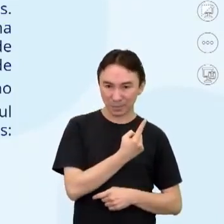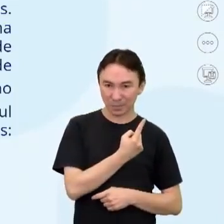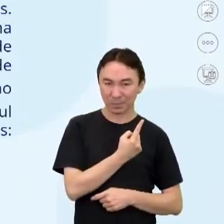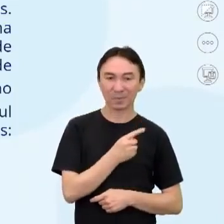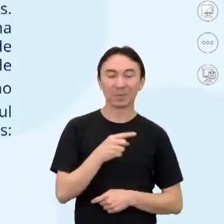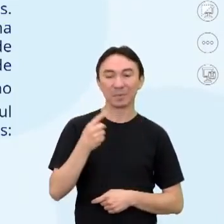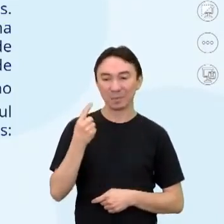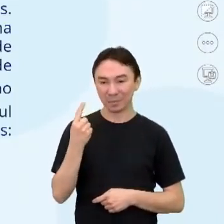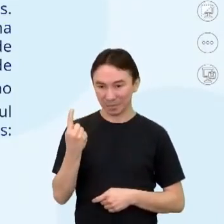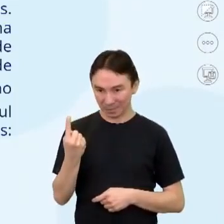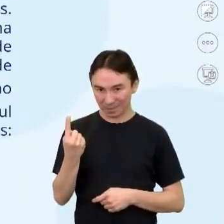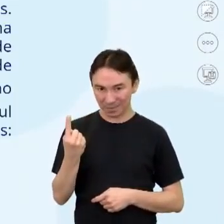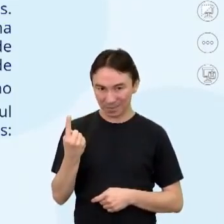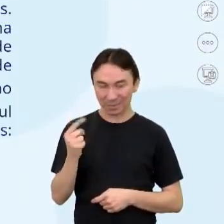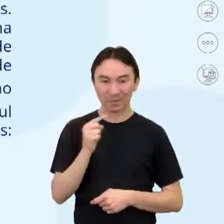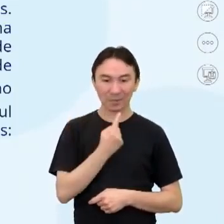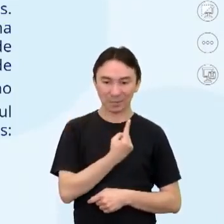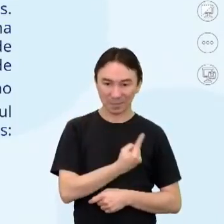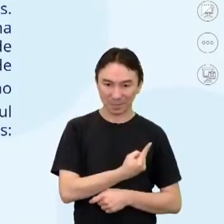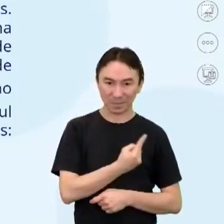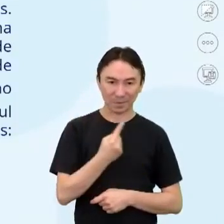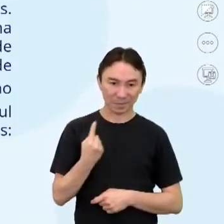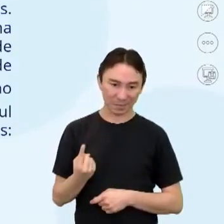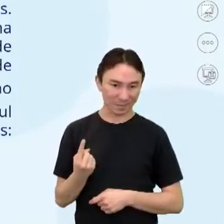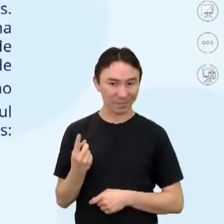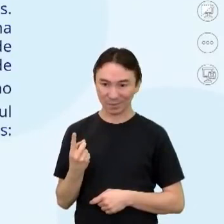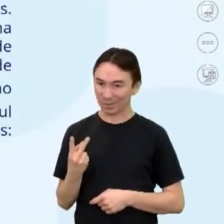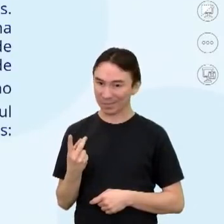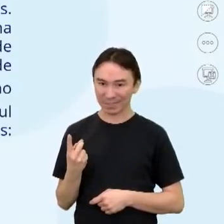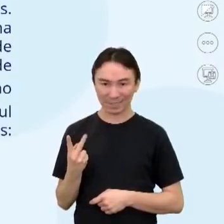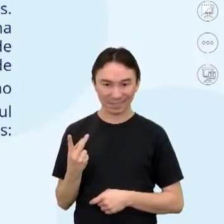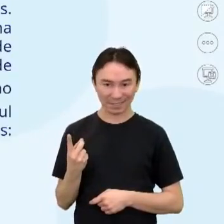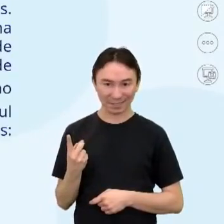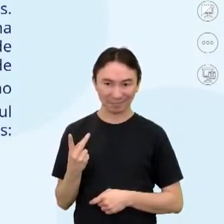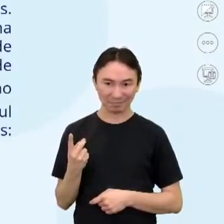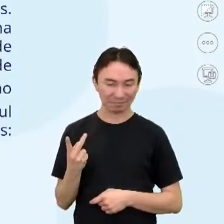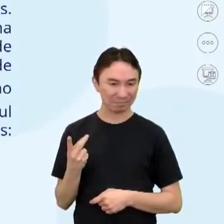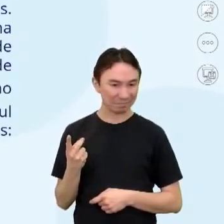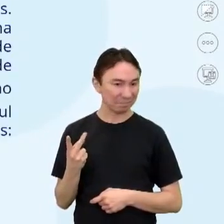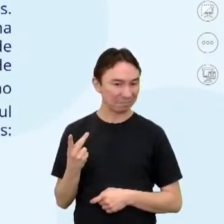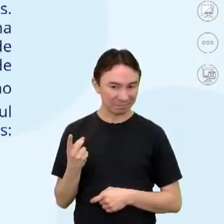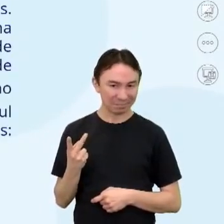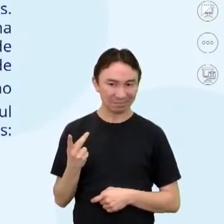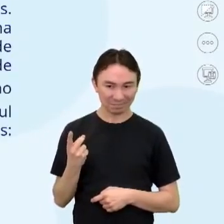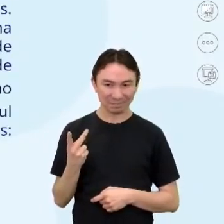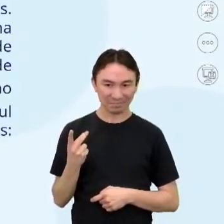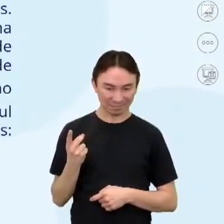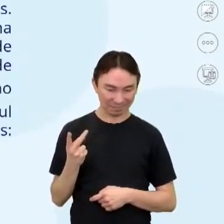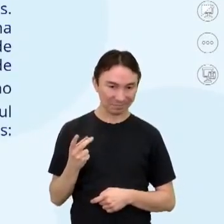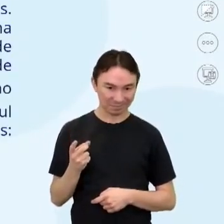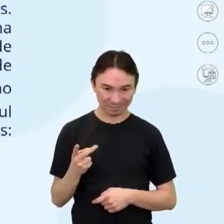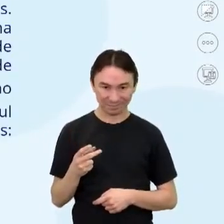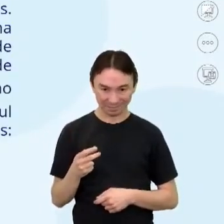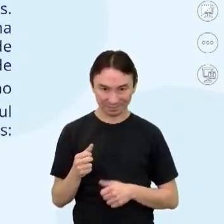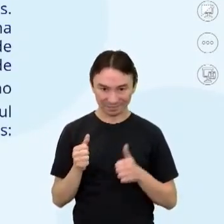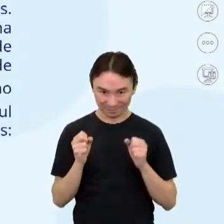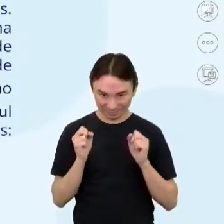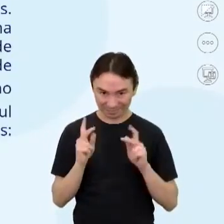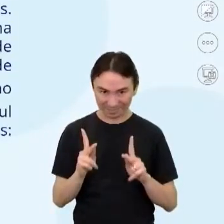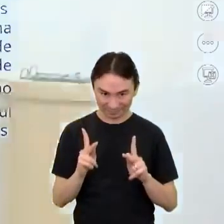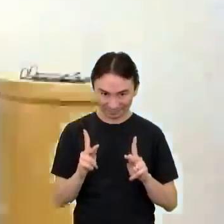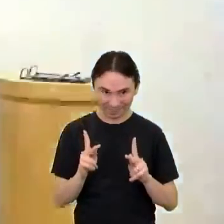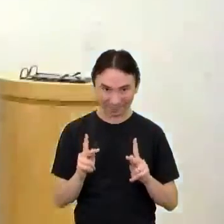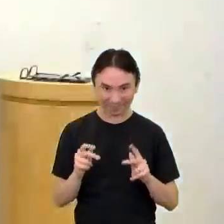10. 11 e 12. E 12. Muito pronto. Bem. É essa a ideia. Tudo bem?